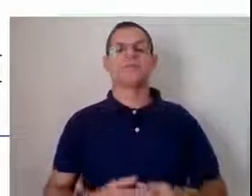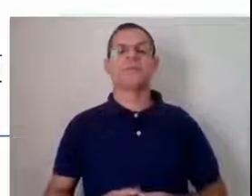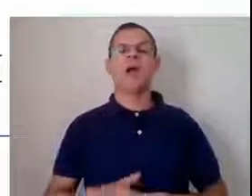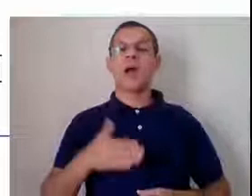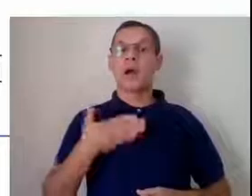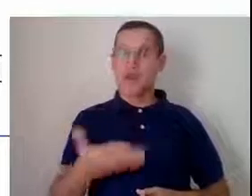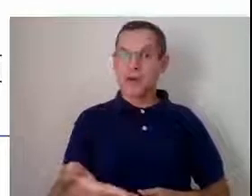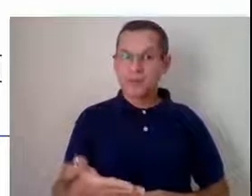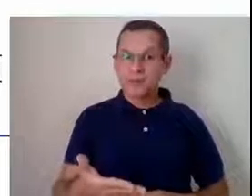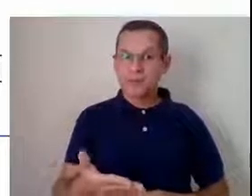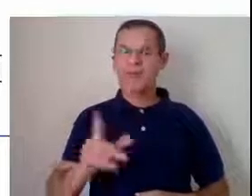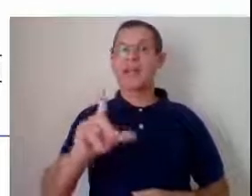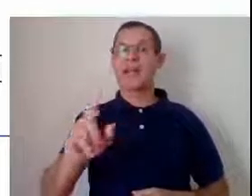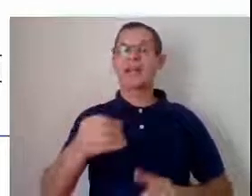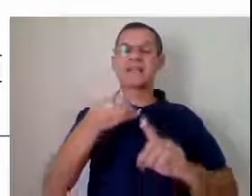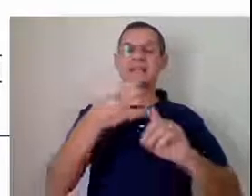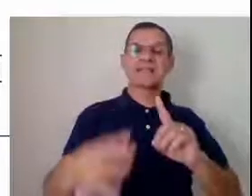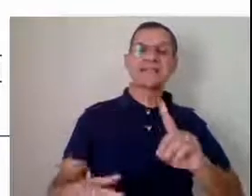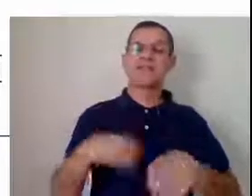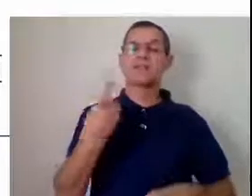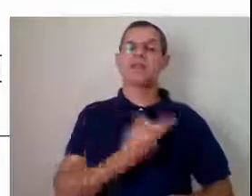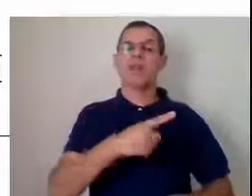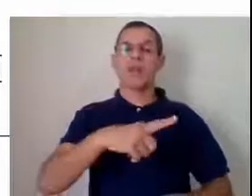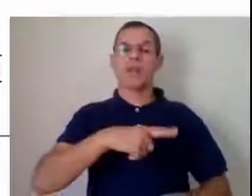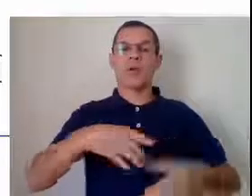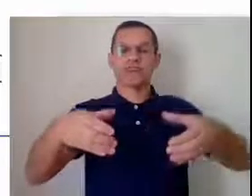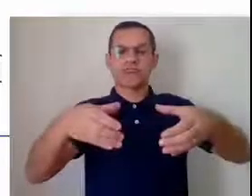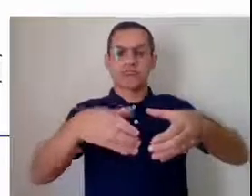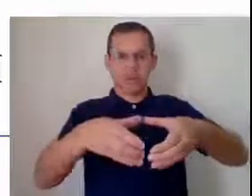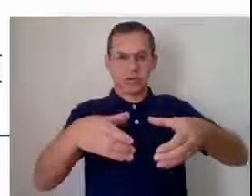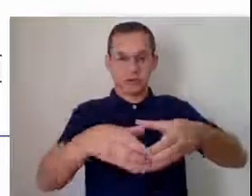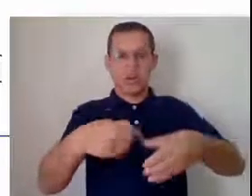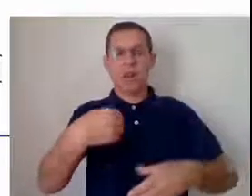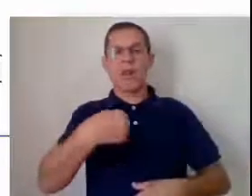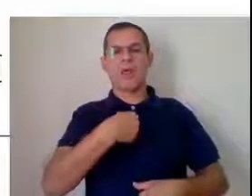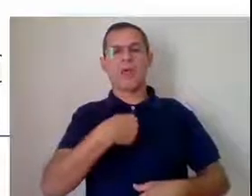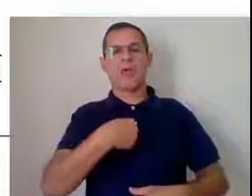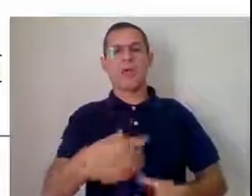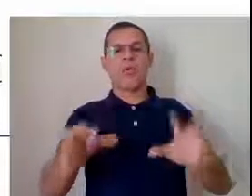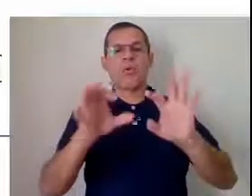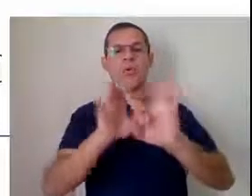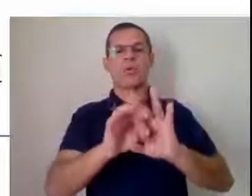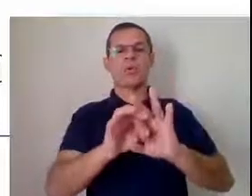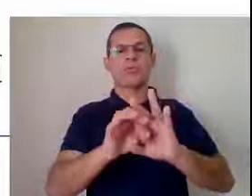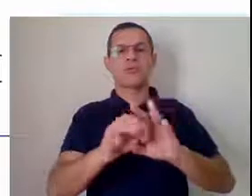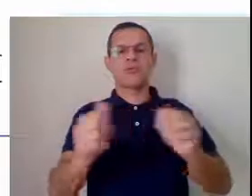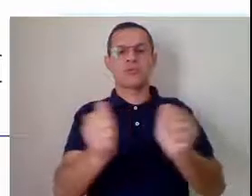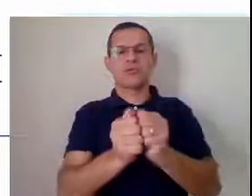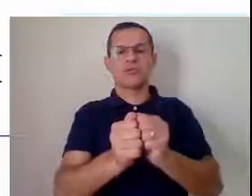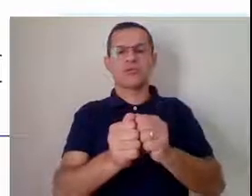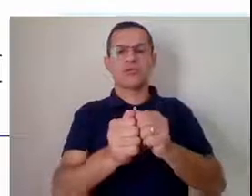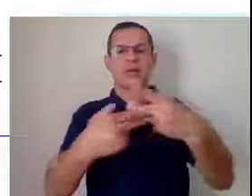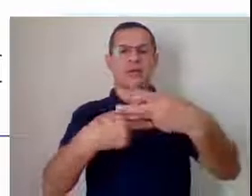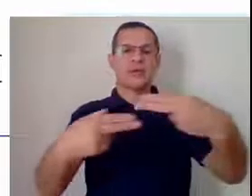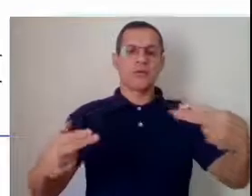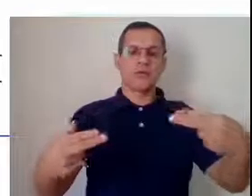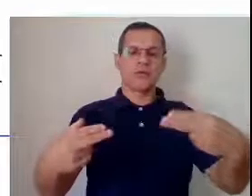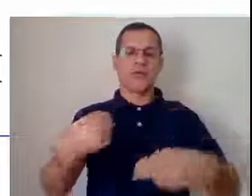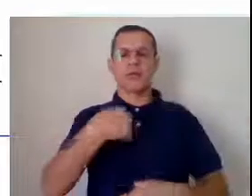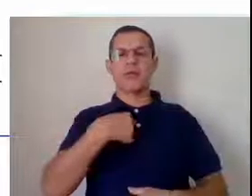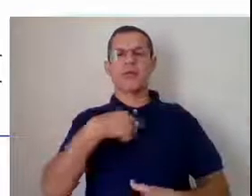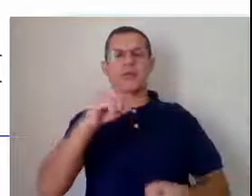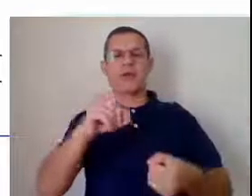Então, isso é a definição que nós temos de conjunto. Eu posso agrupar elementos, eu